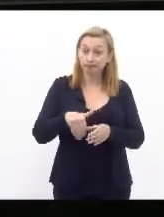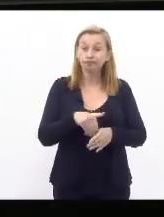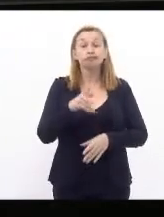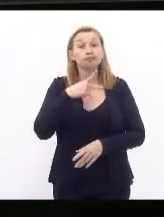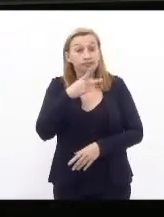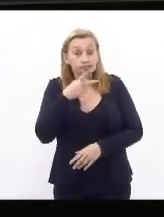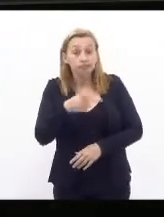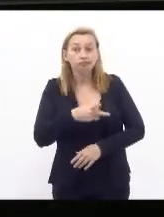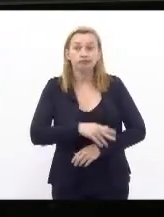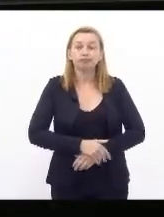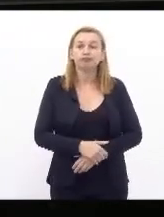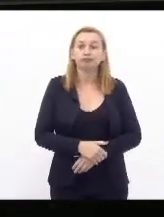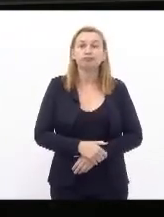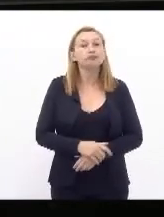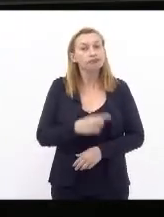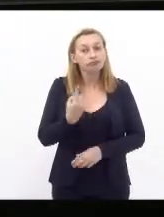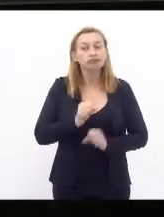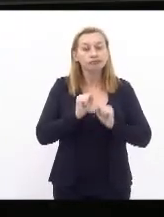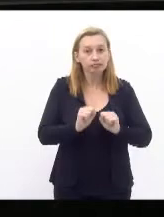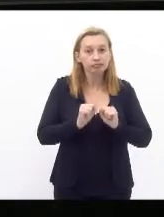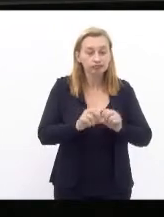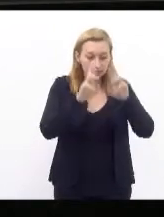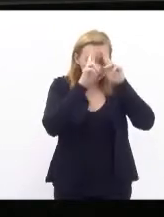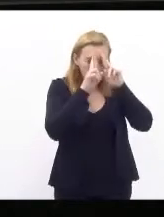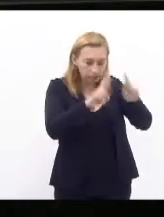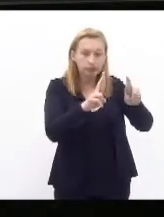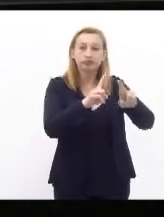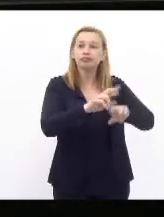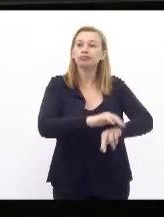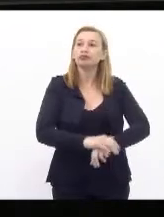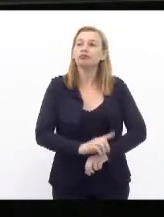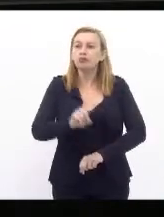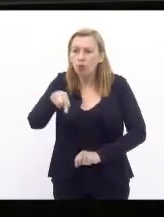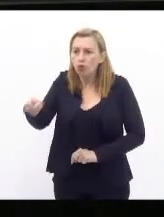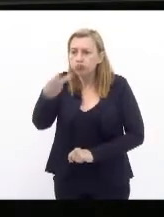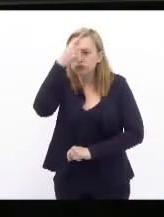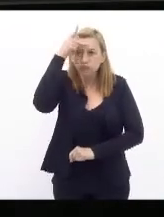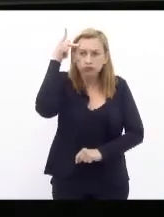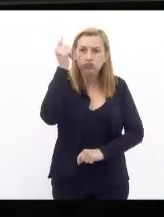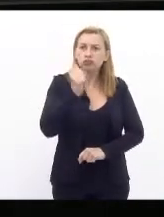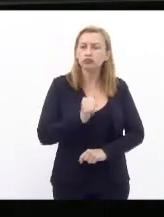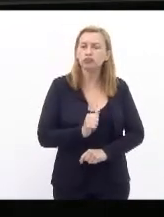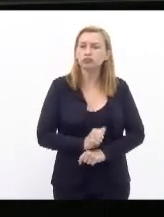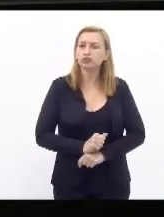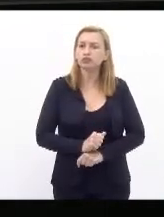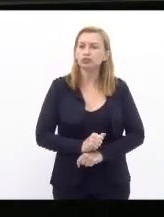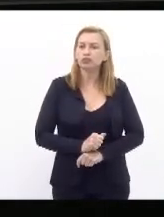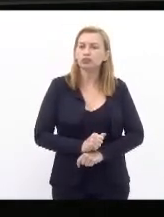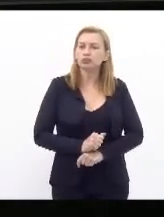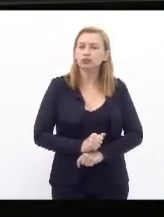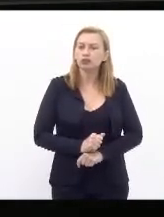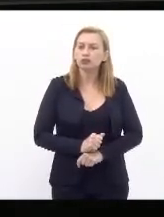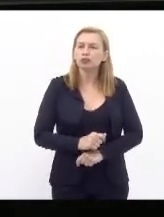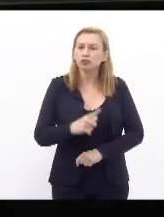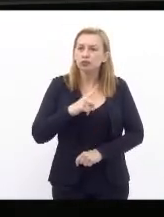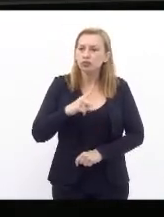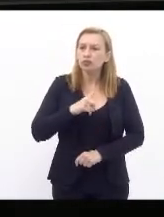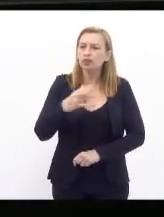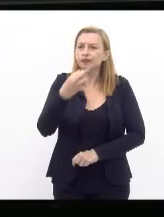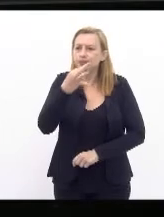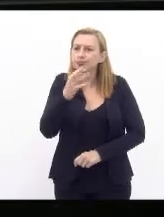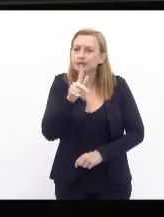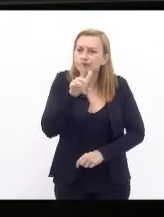falar e que a gente pudesse respeitar o outro, que diverge, que tem uma posição